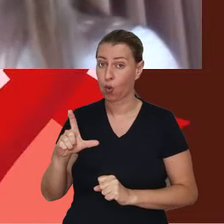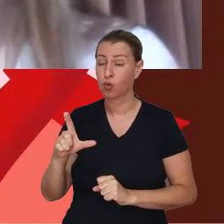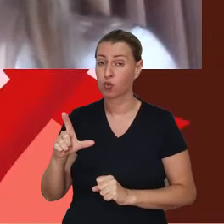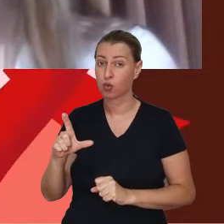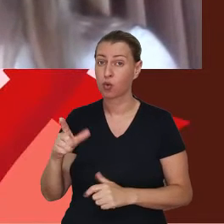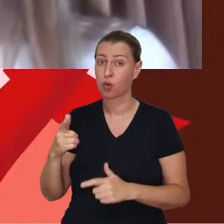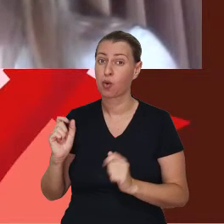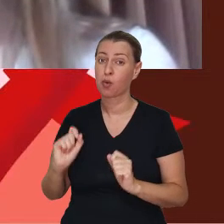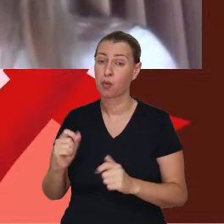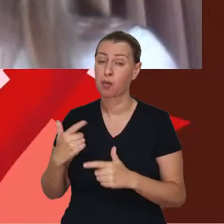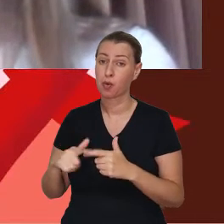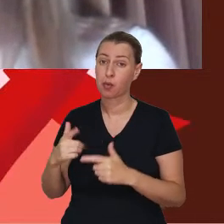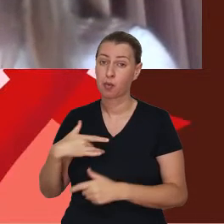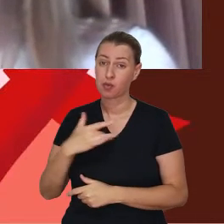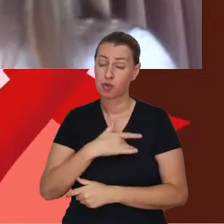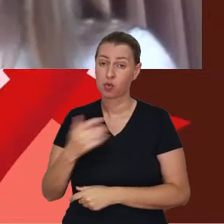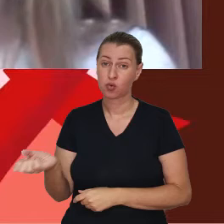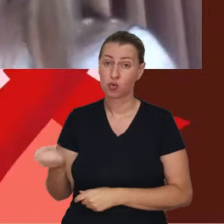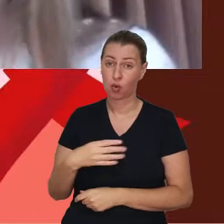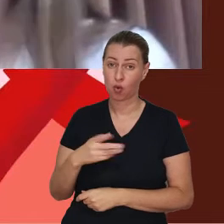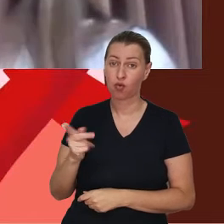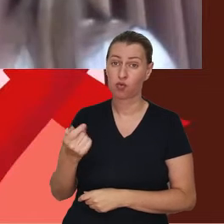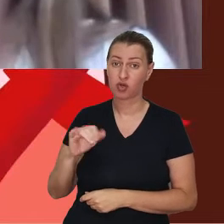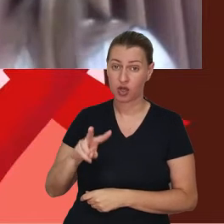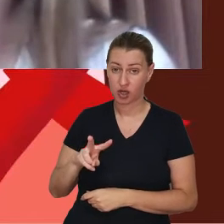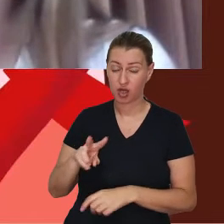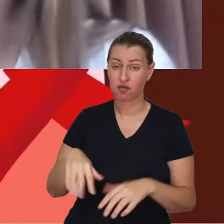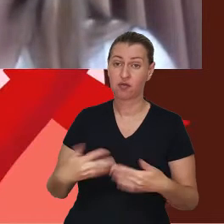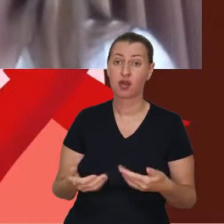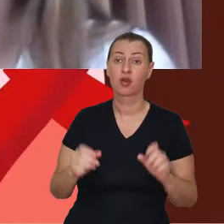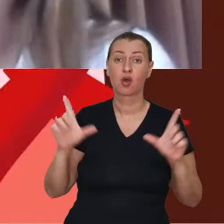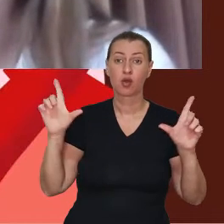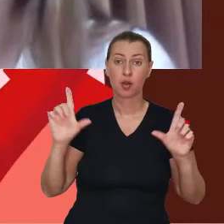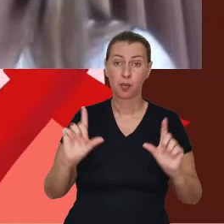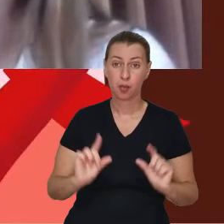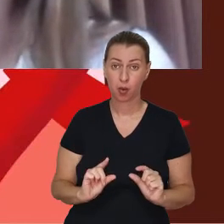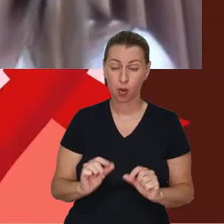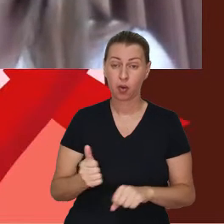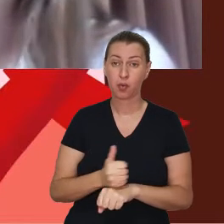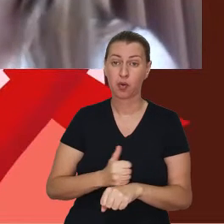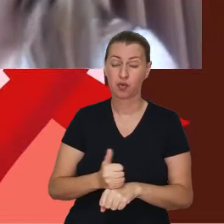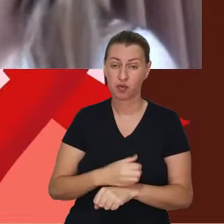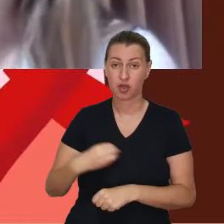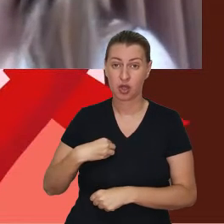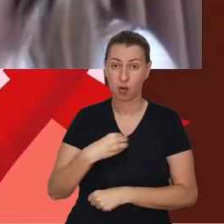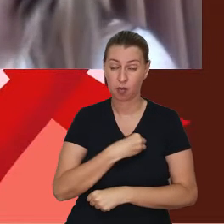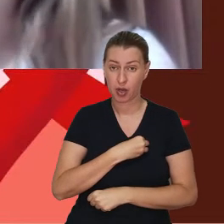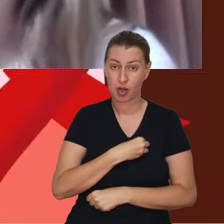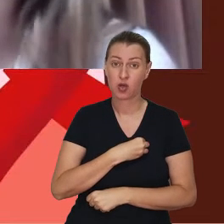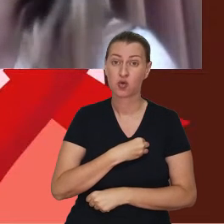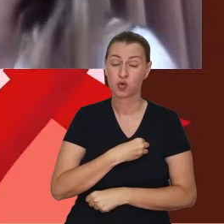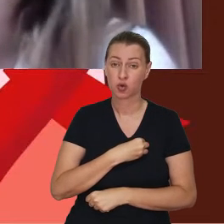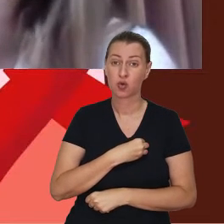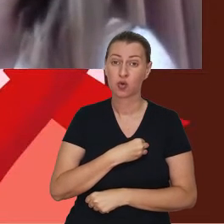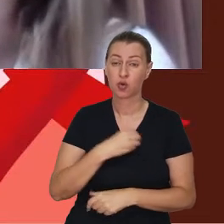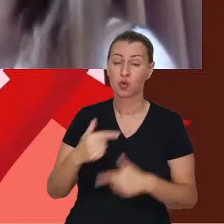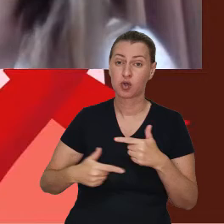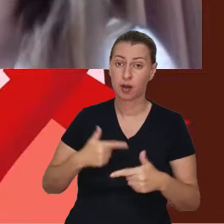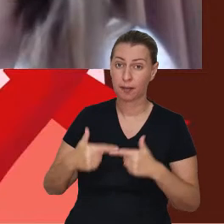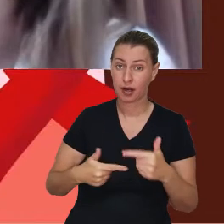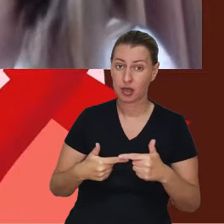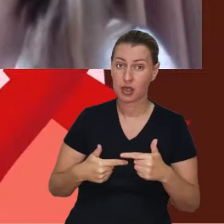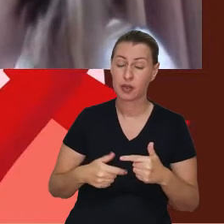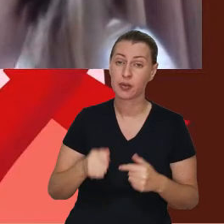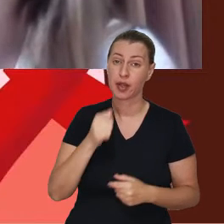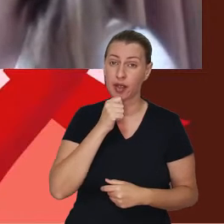né? Mas recentemente a gente ficou com pouquíssimos profissionais médicos no serviço. Nós, embora